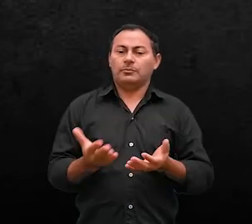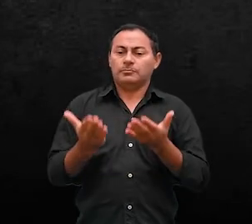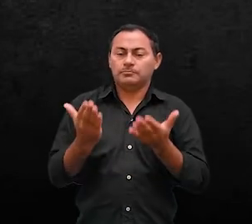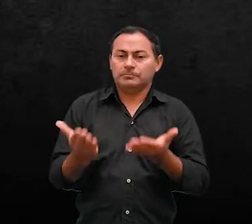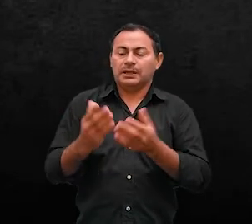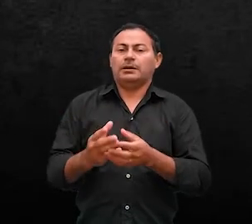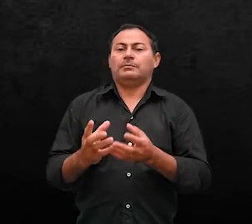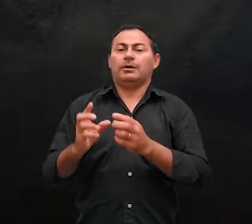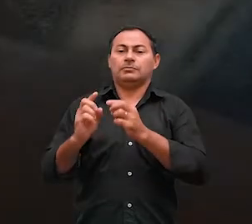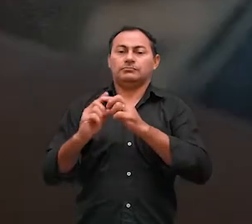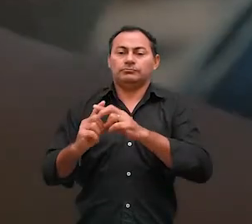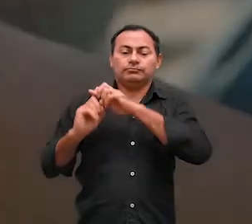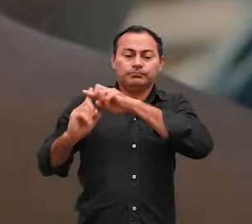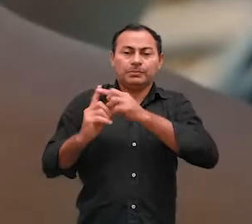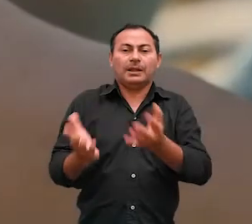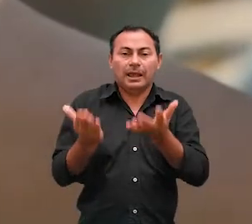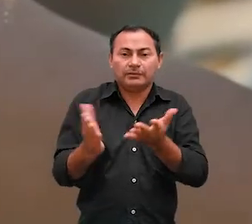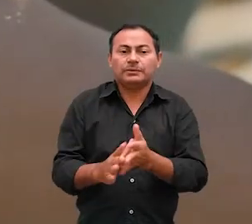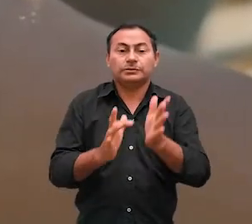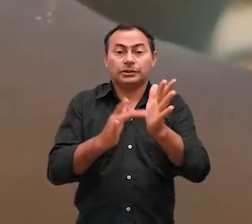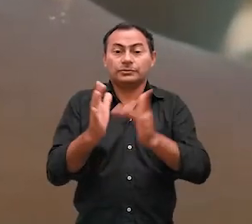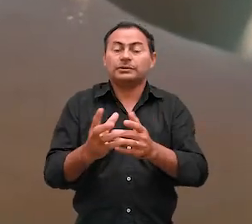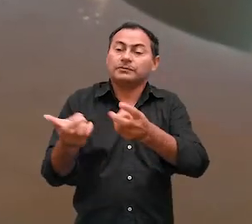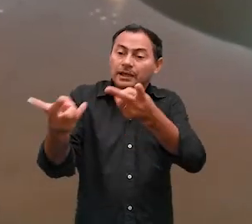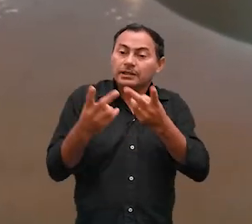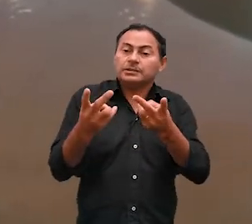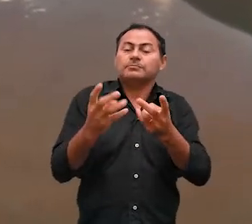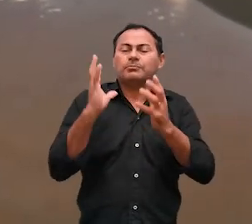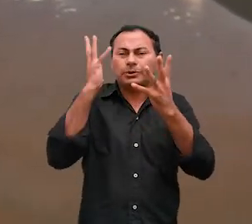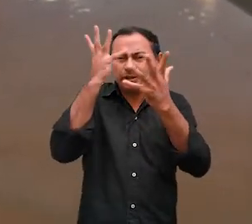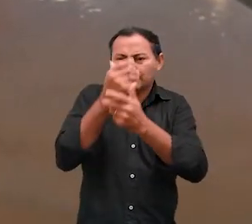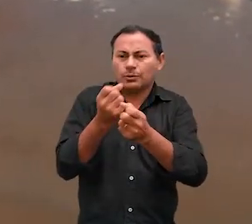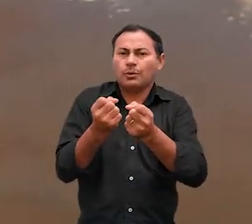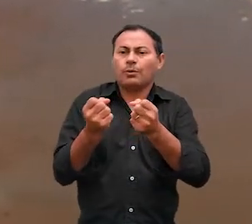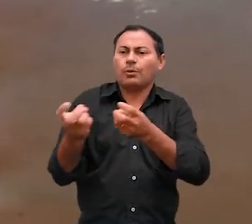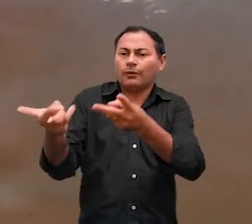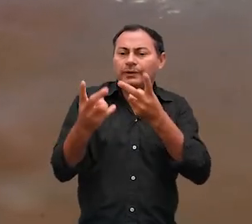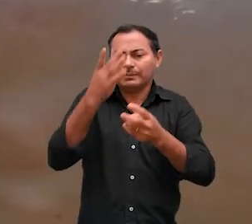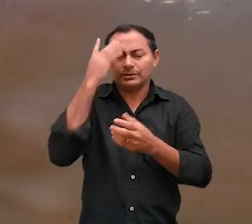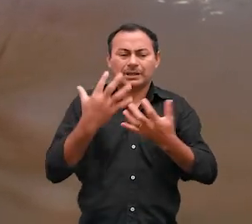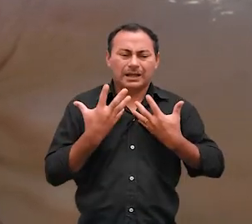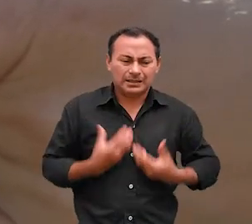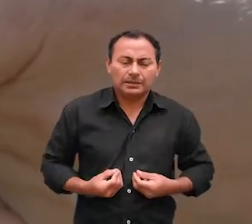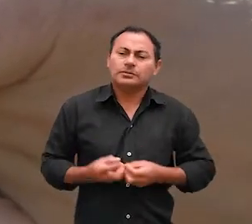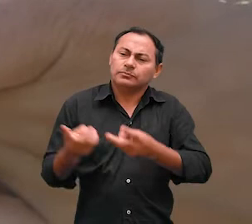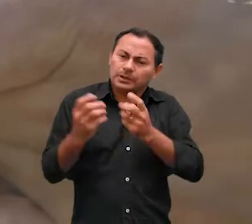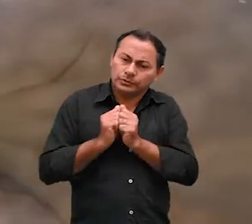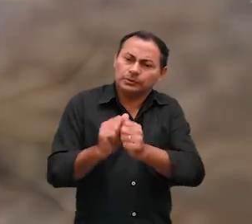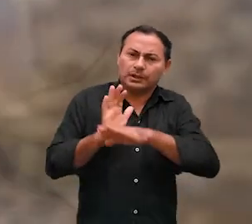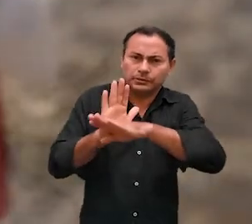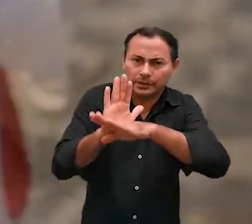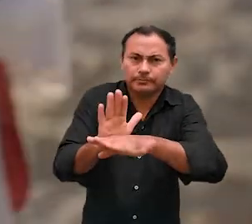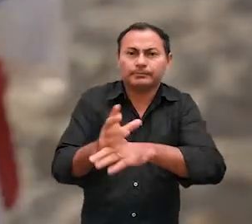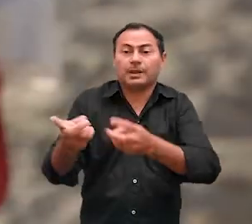é leve Jesus fez esse maravilhoso convite para aqueles que se sentem sobrecarregadas e não conseguem mais levaram suas